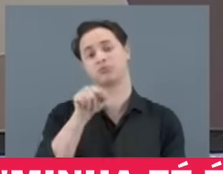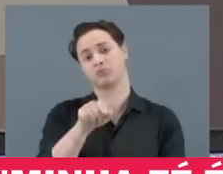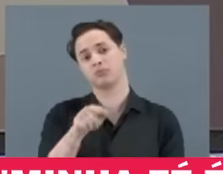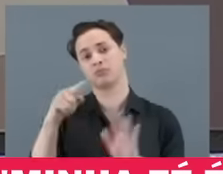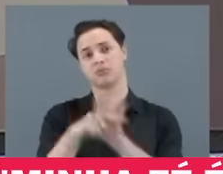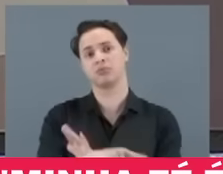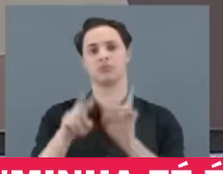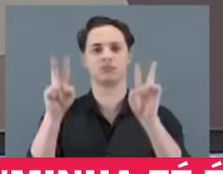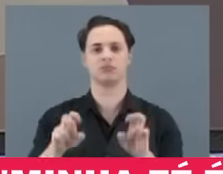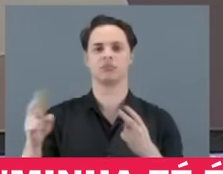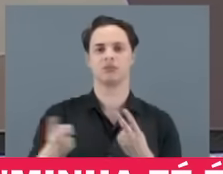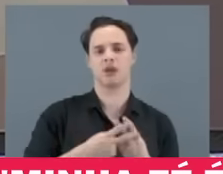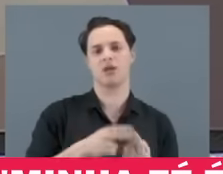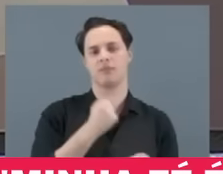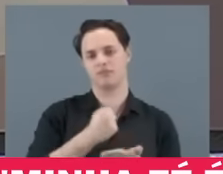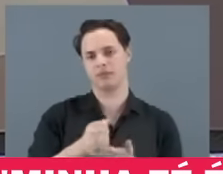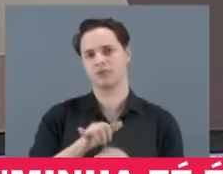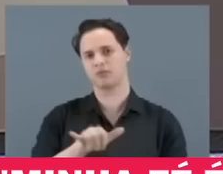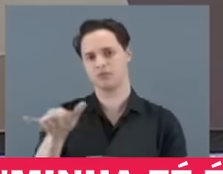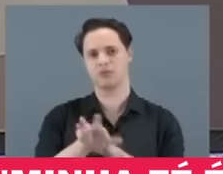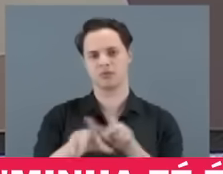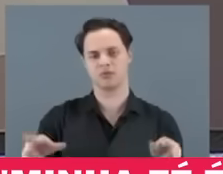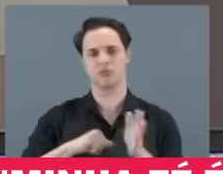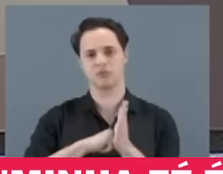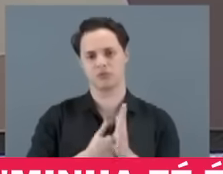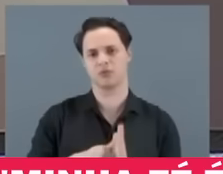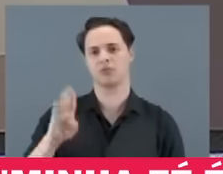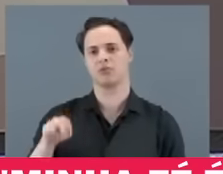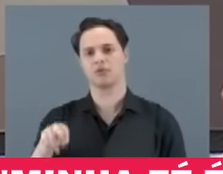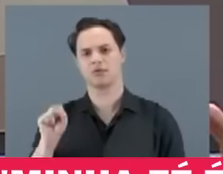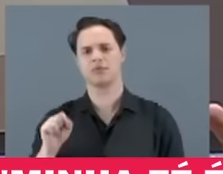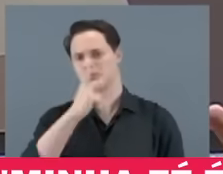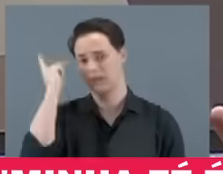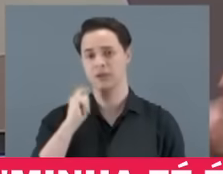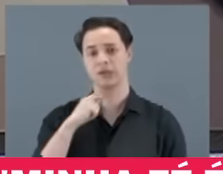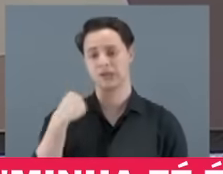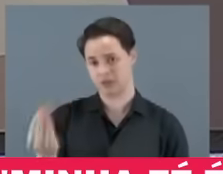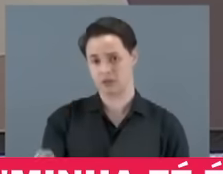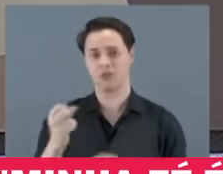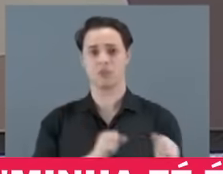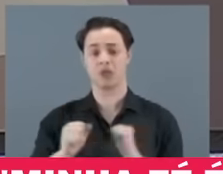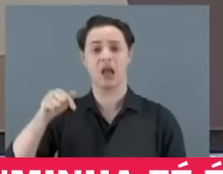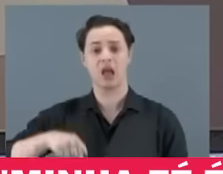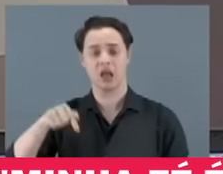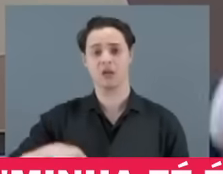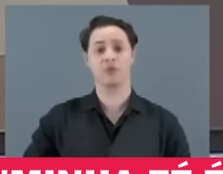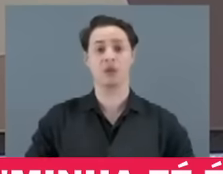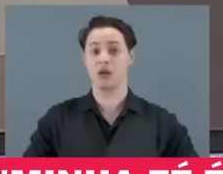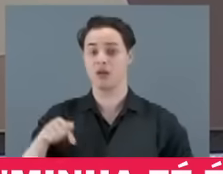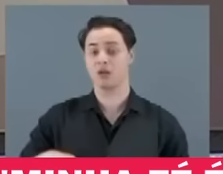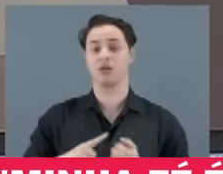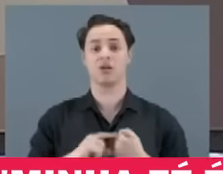sobre apreensão de passaportes, etc., bloqueio de bens. Quem deu esse poder aos juízes foi esse Congresso, esse aqui,